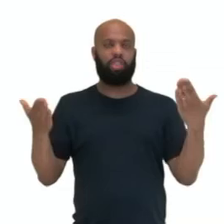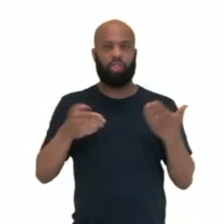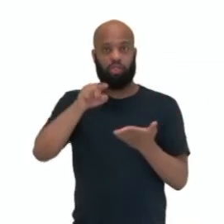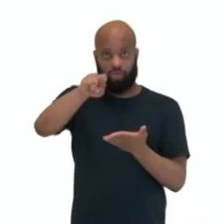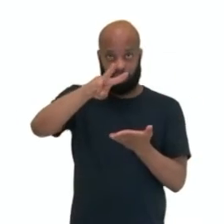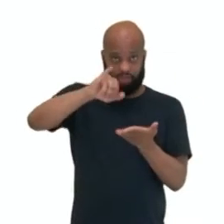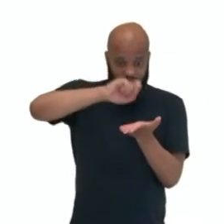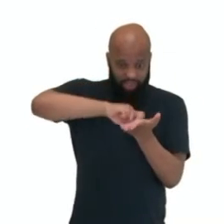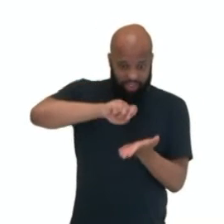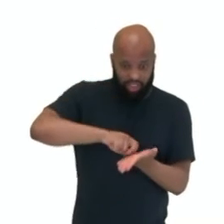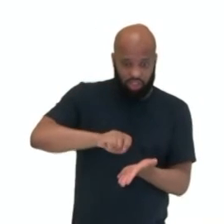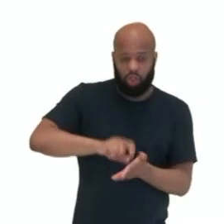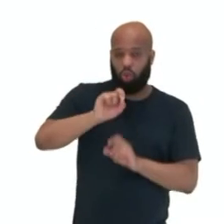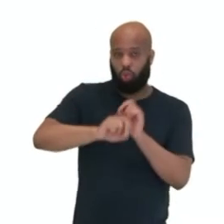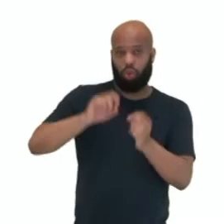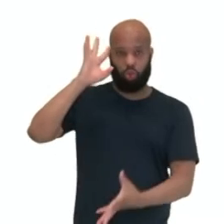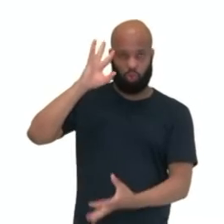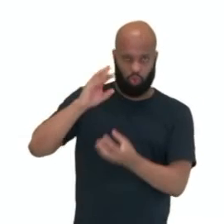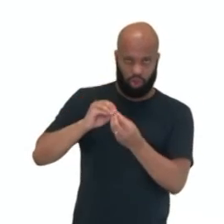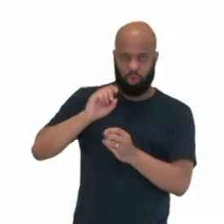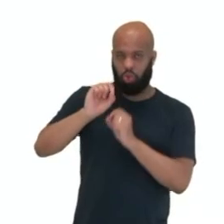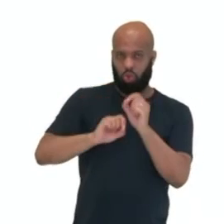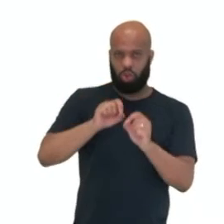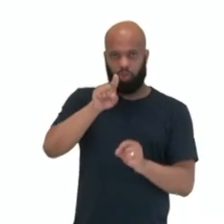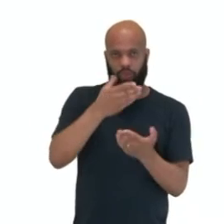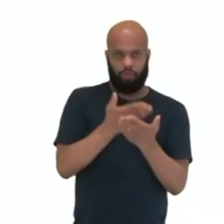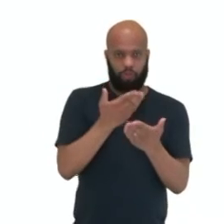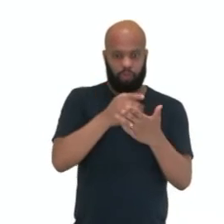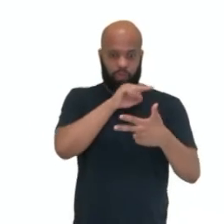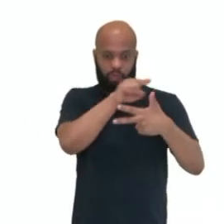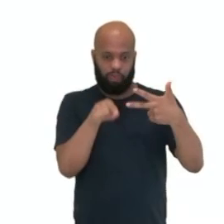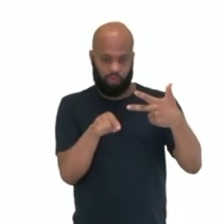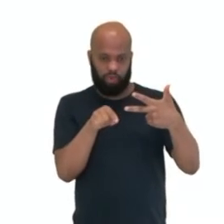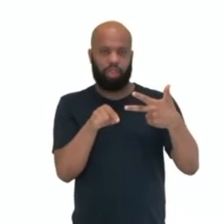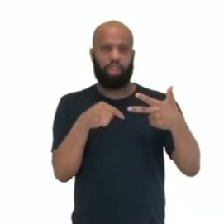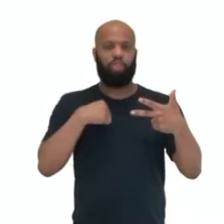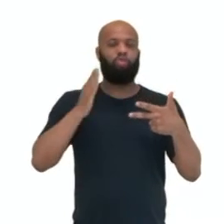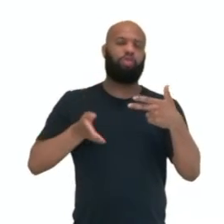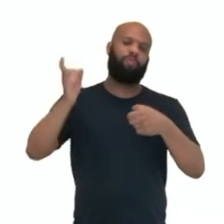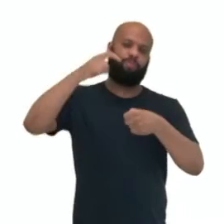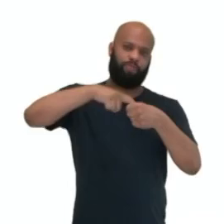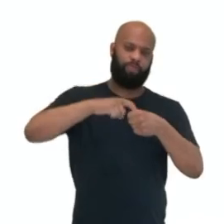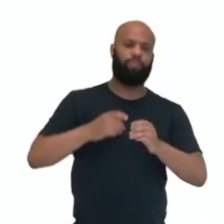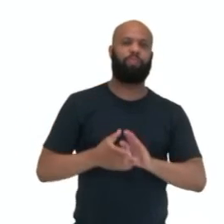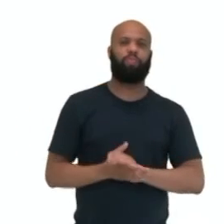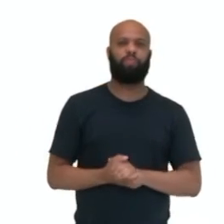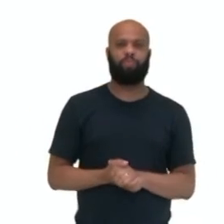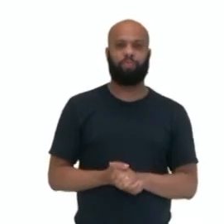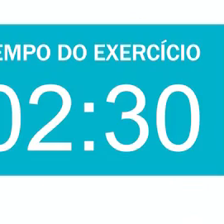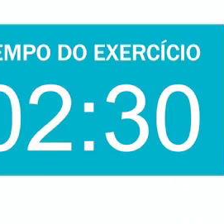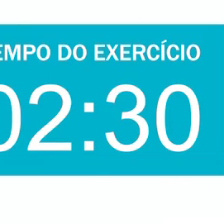quero que vocês escrevam aí no caderno sobre aquilo que vocês aprenderam. Já voltamos!